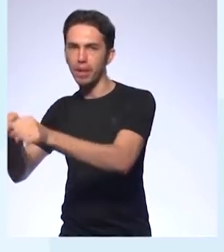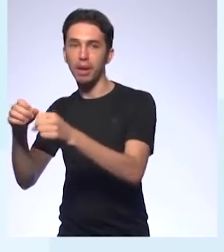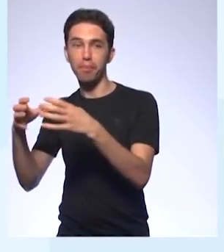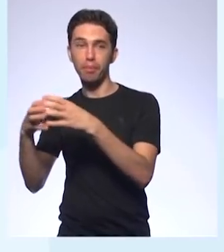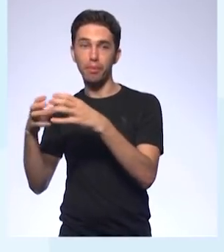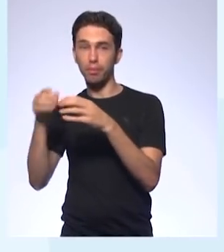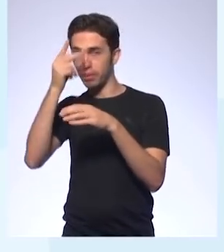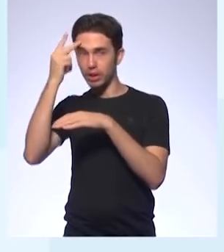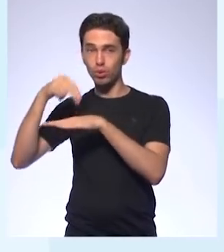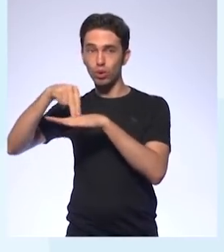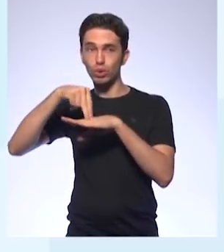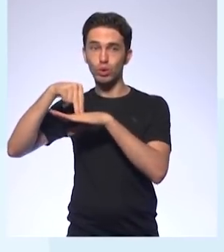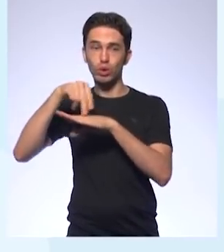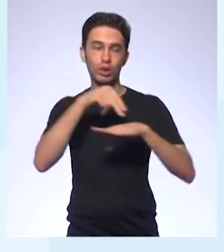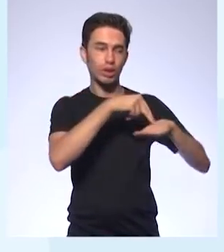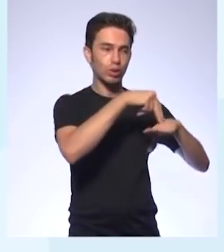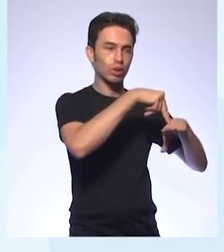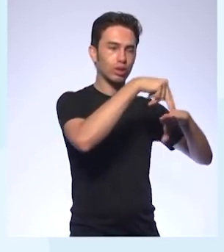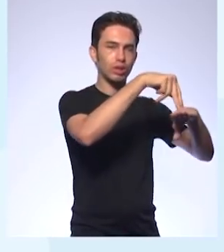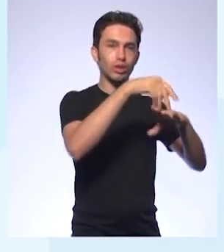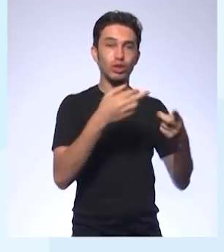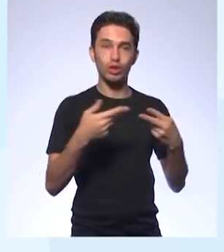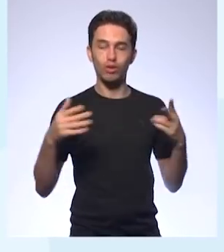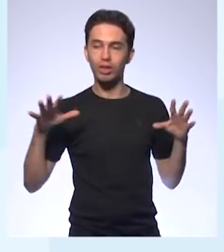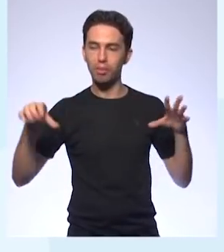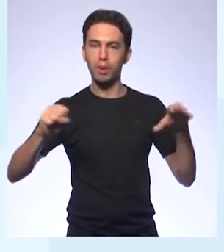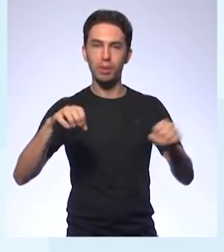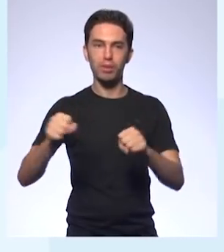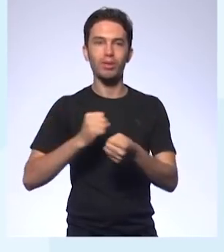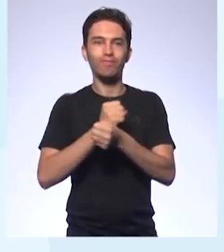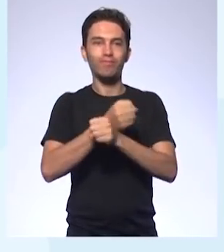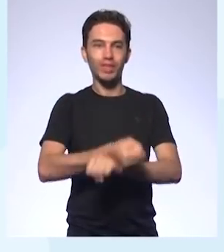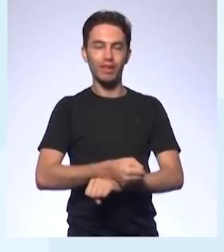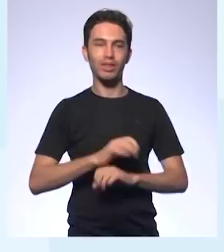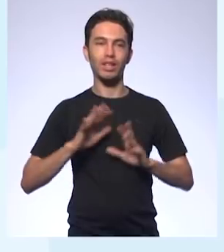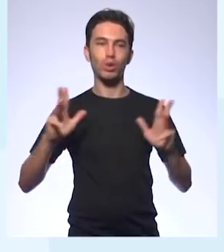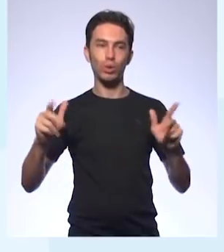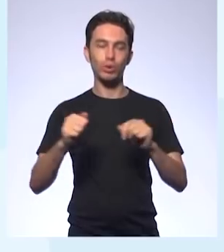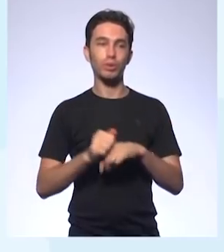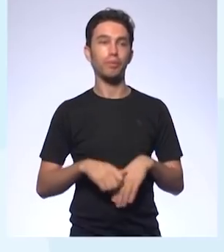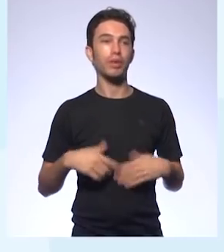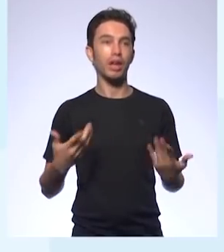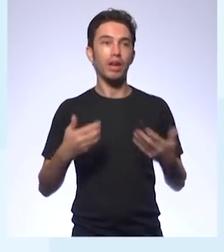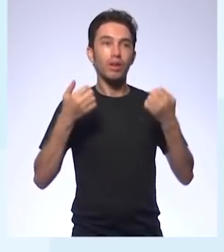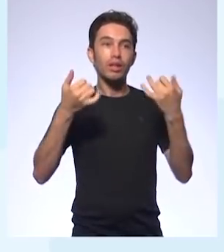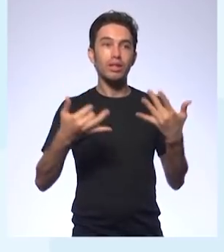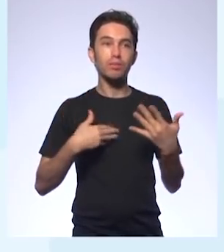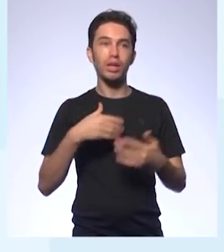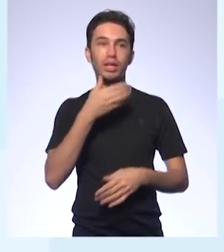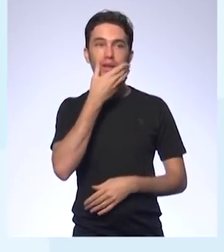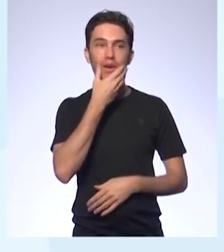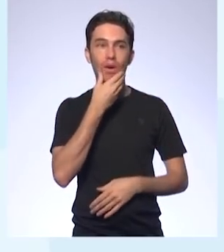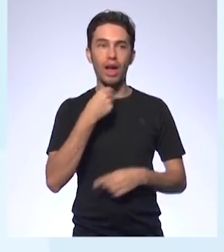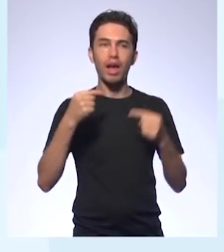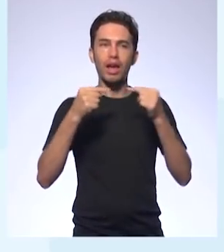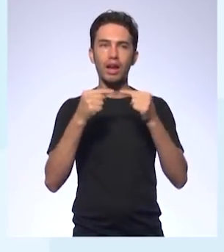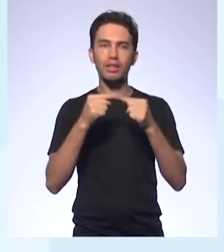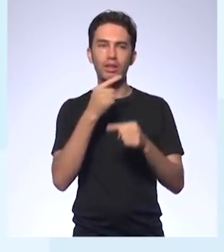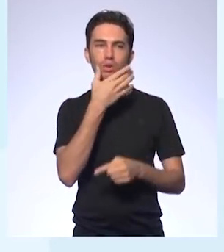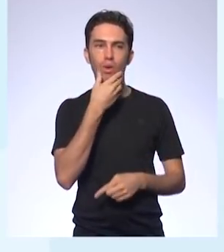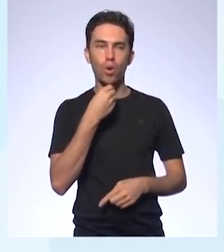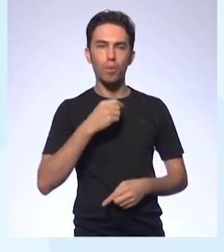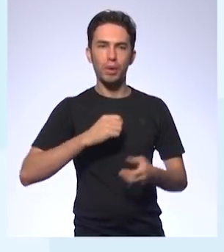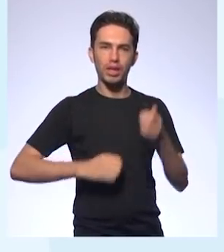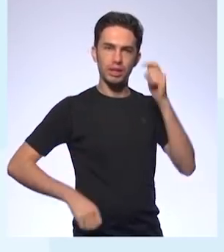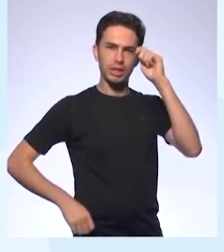uma interaçãozinha no chat, vou deixar 1 minuto. Explique a relação entre os gladiadores e a escravidão em Roma. Vou deixar 1 minuto para vocês.